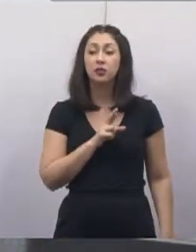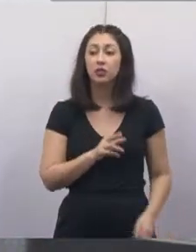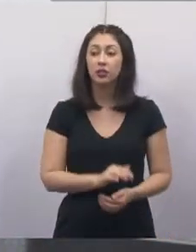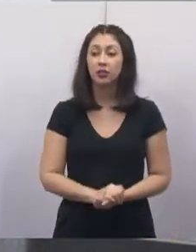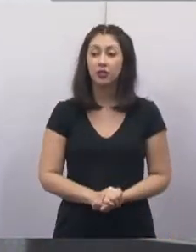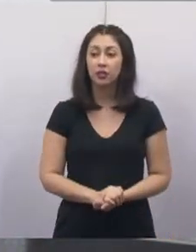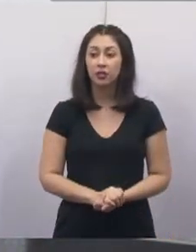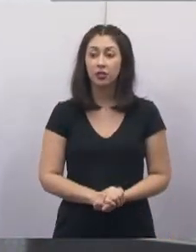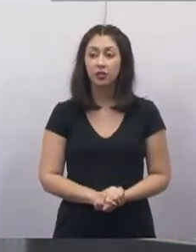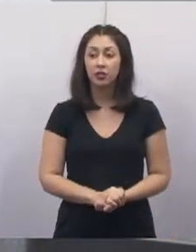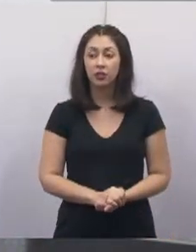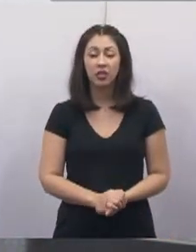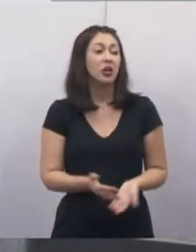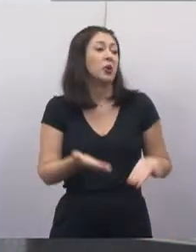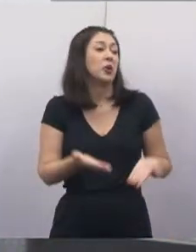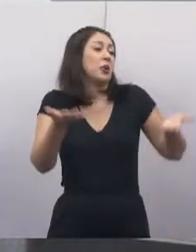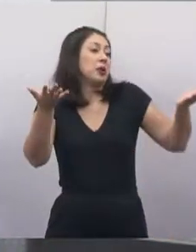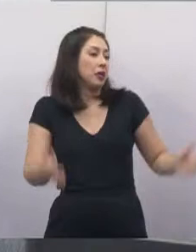ô cara,